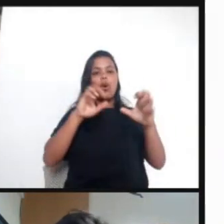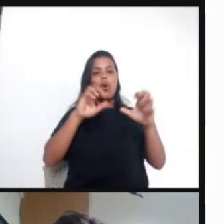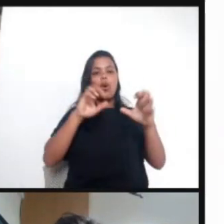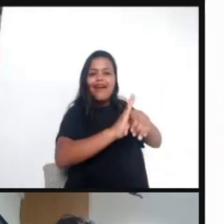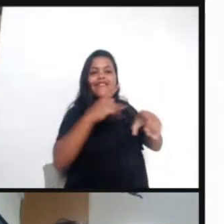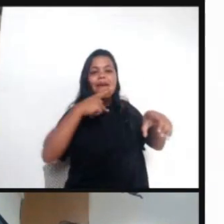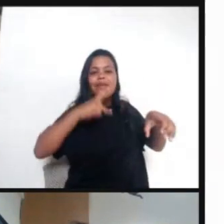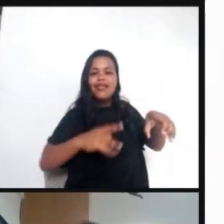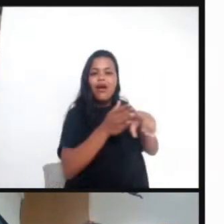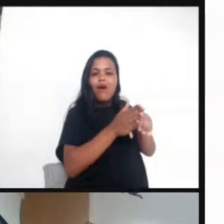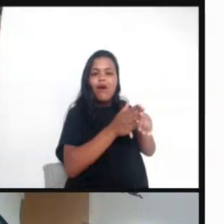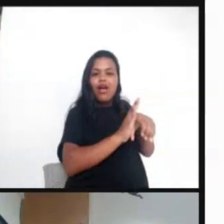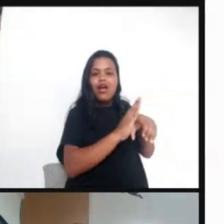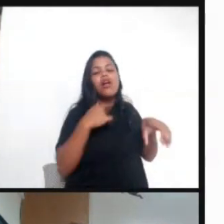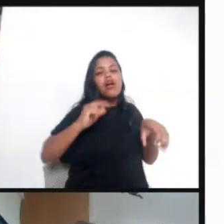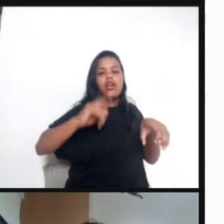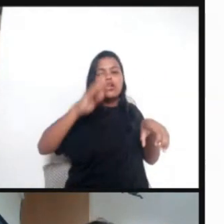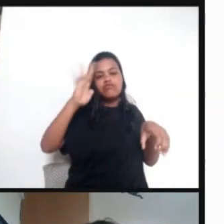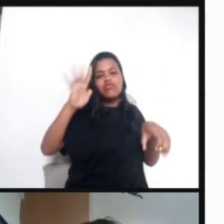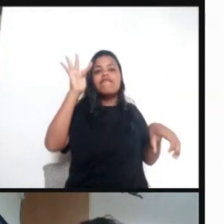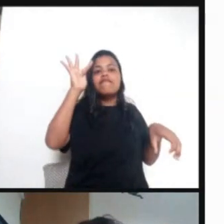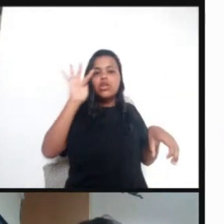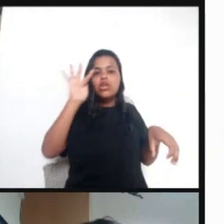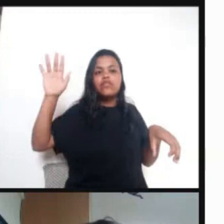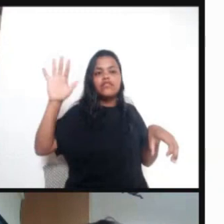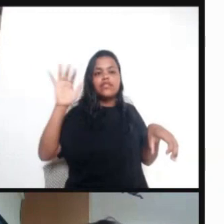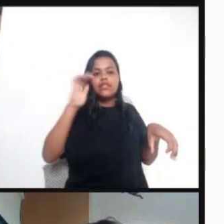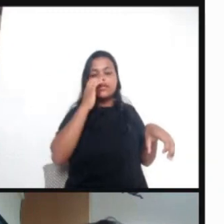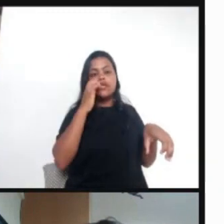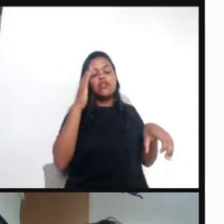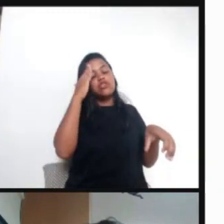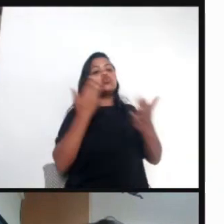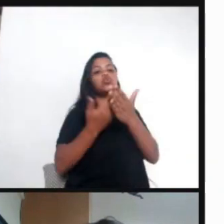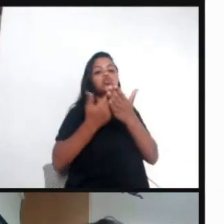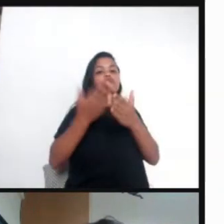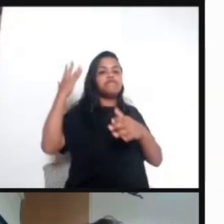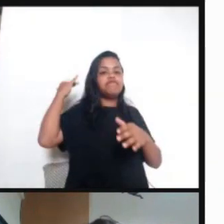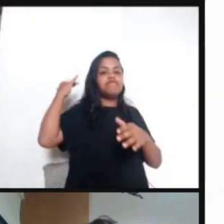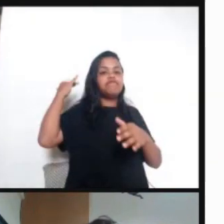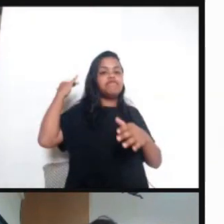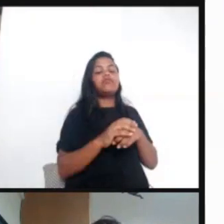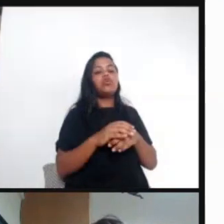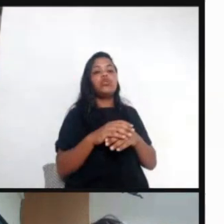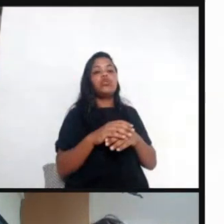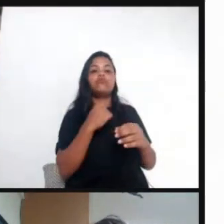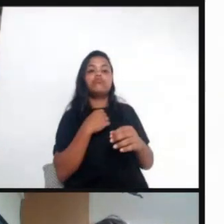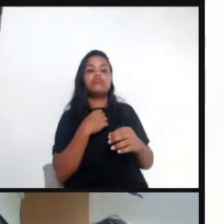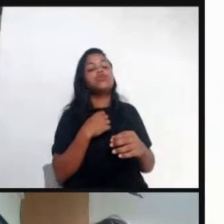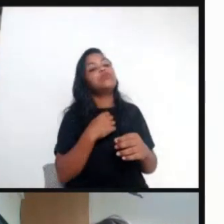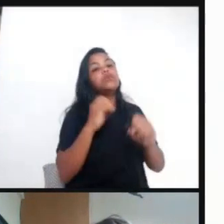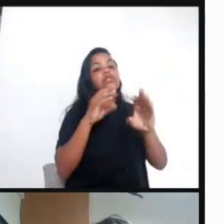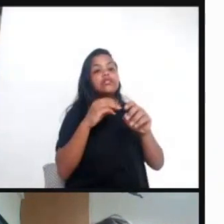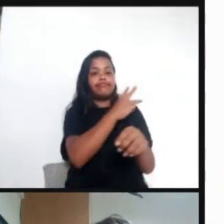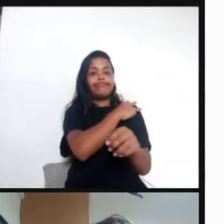passagem filosófica, para que a gente volte um pouco para as nossas aulas de filosofia do ensino médio. Então, para que a gente não fique como os escravos aqui,